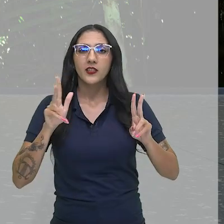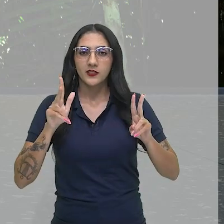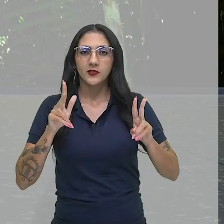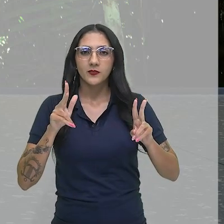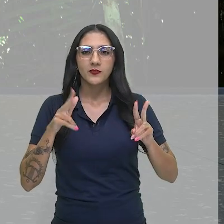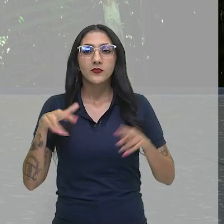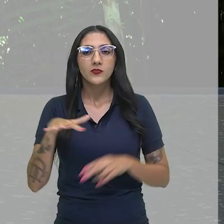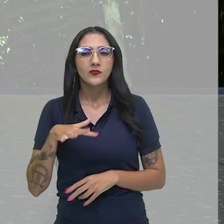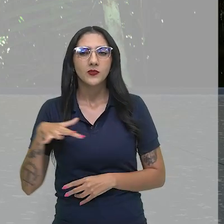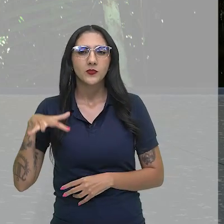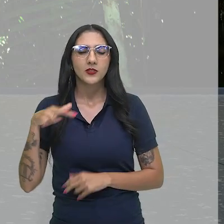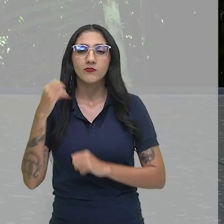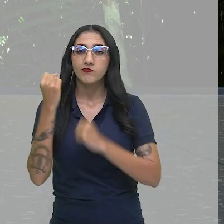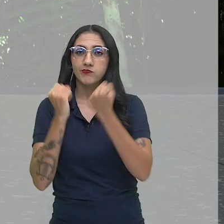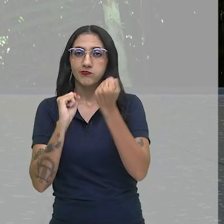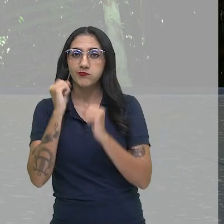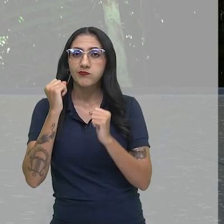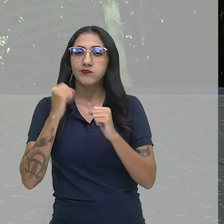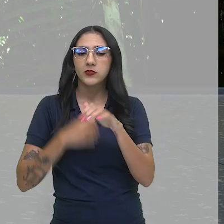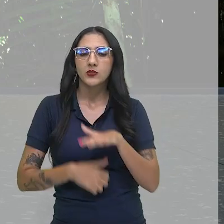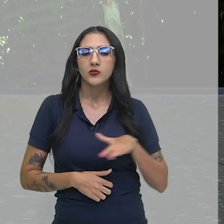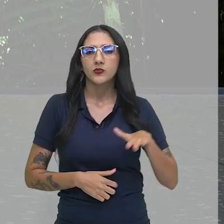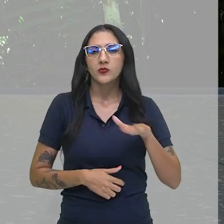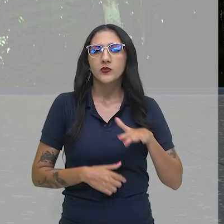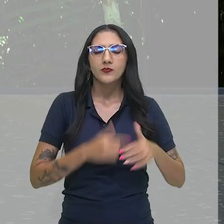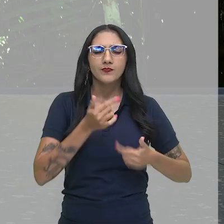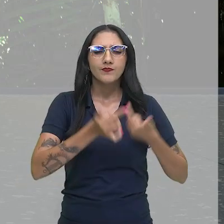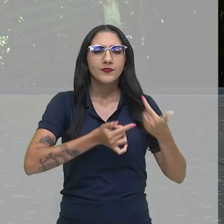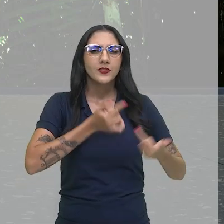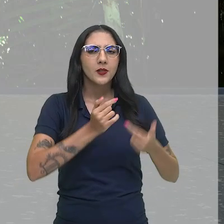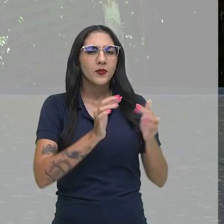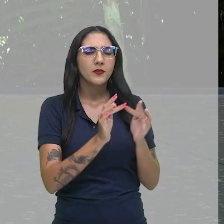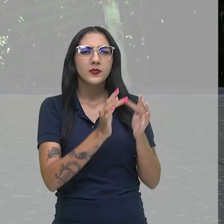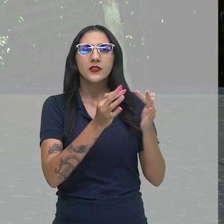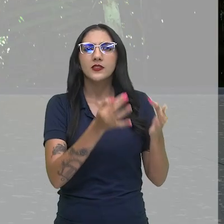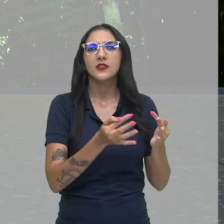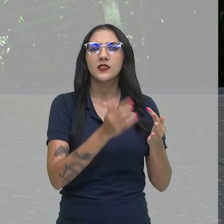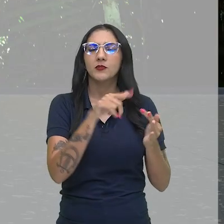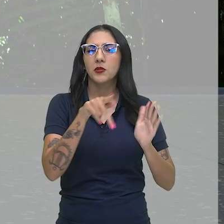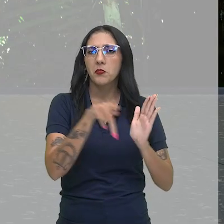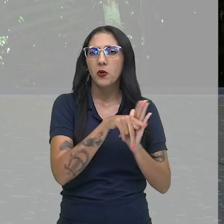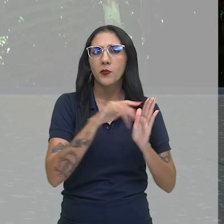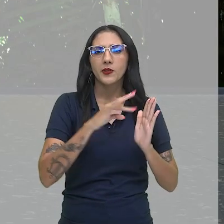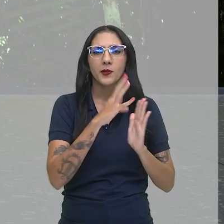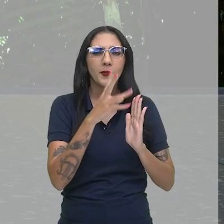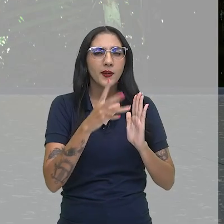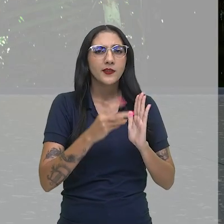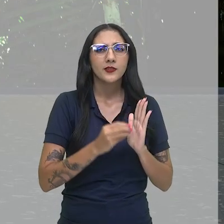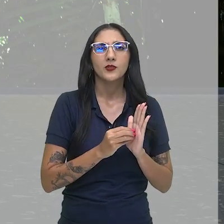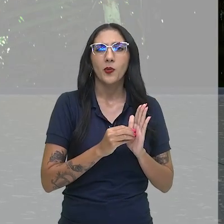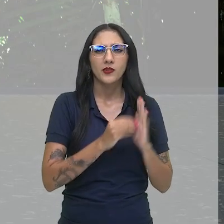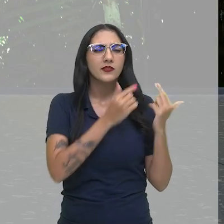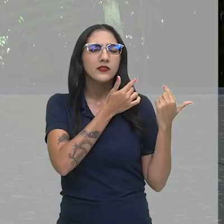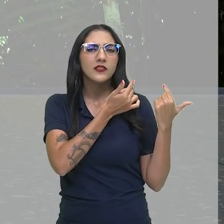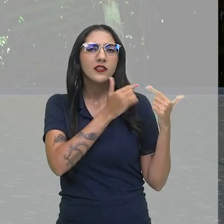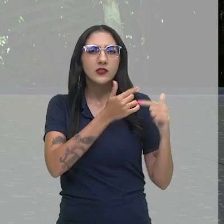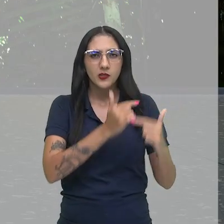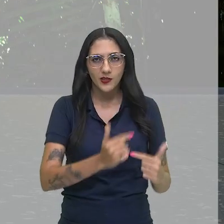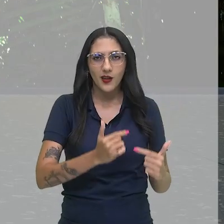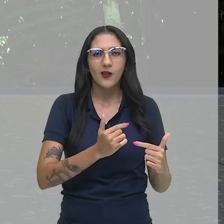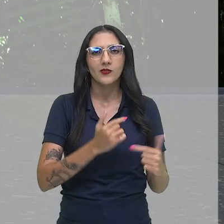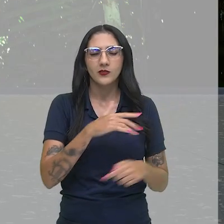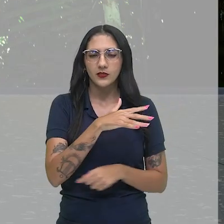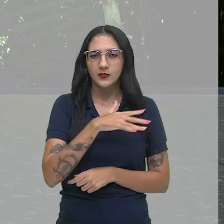aqui, polo industrial, de outro lado, um trabalho aí que é específico, né? Ou como eu posso dizer, tradicional aqui da